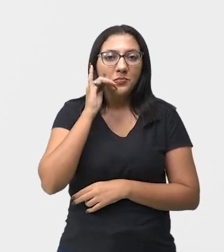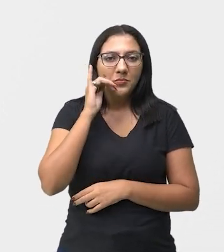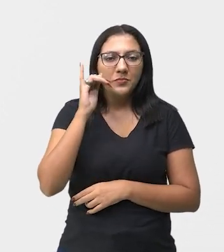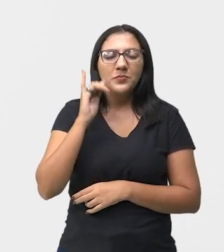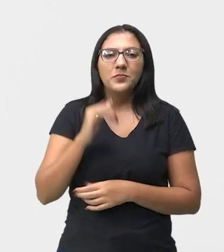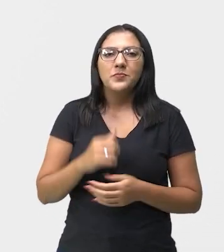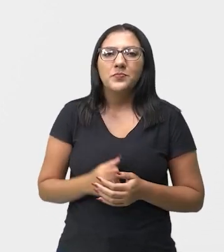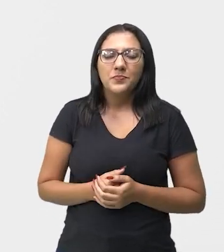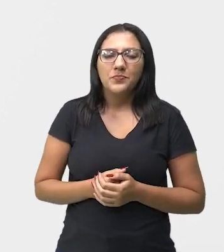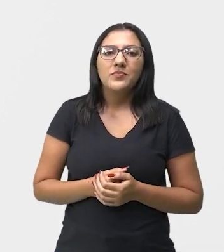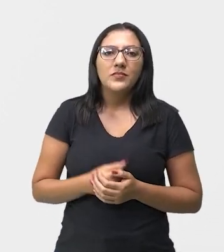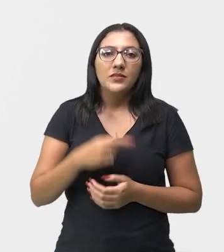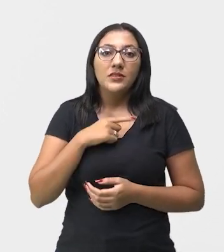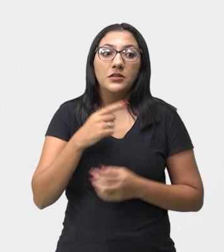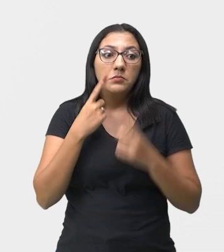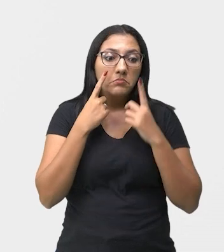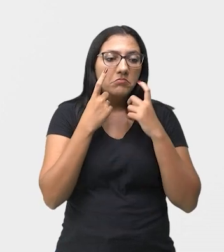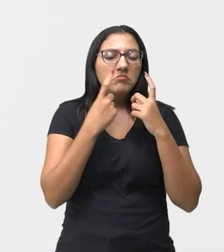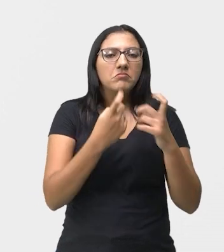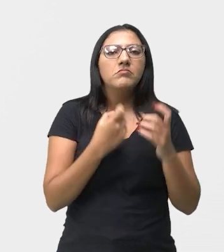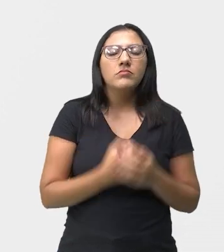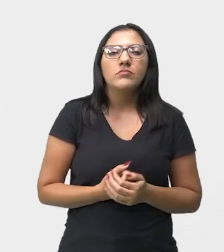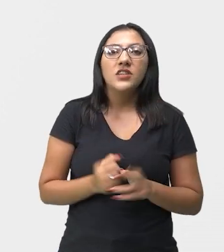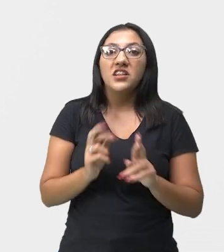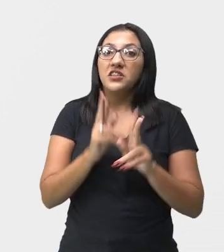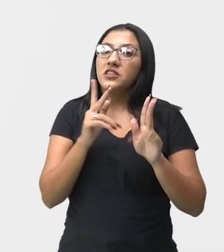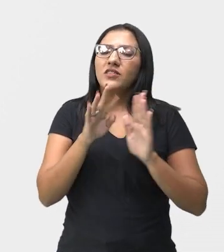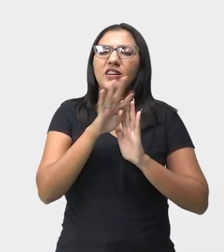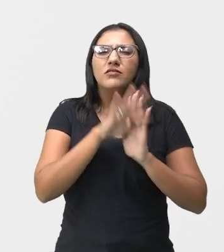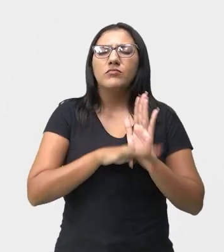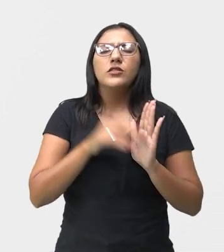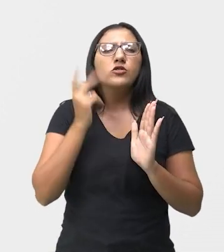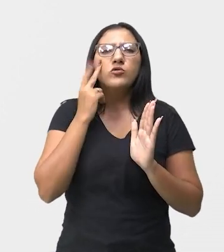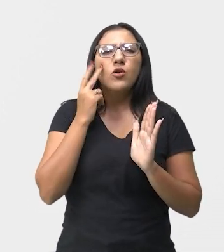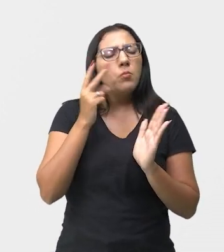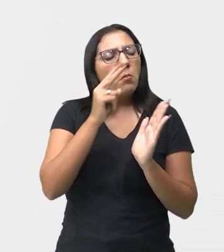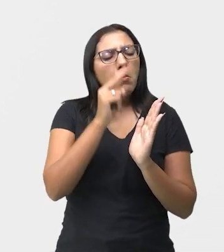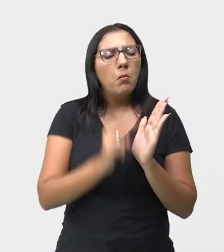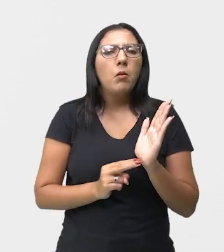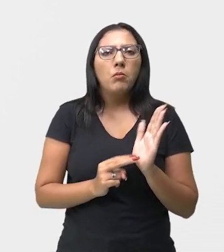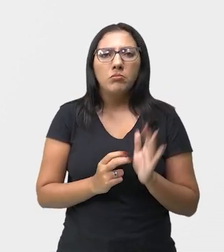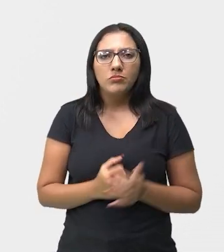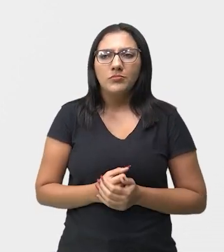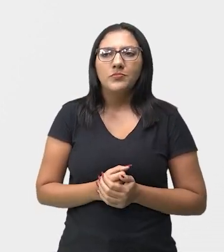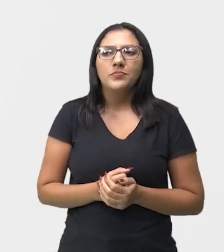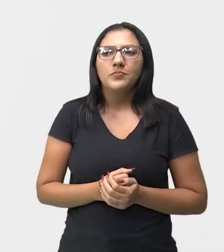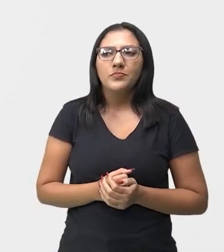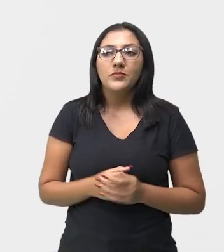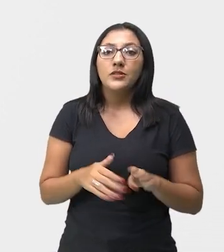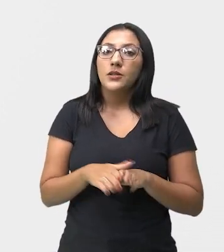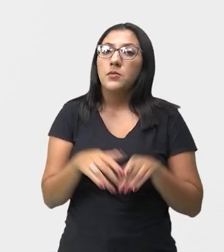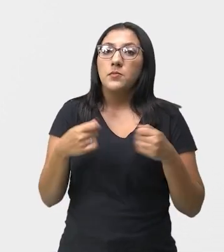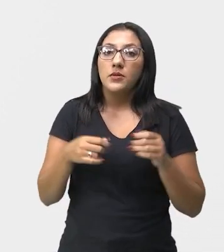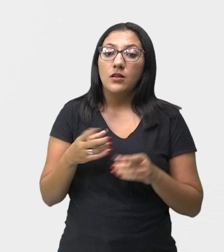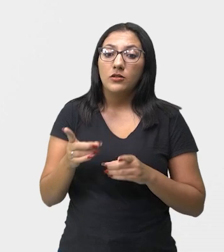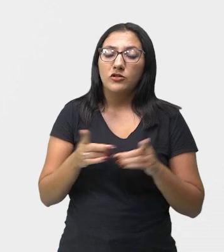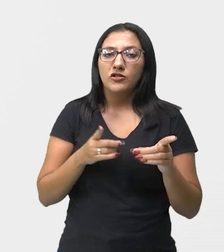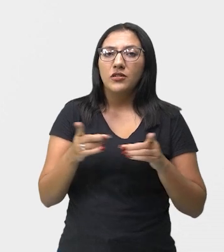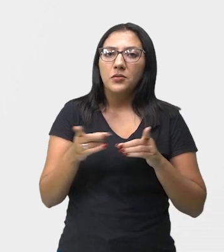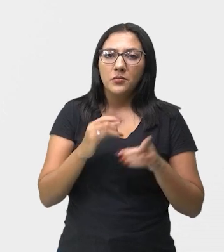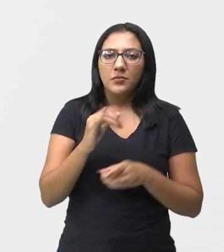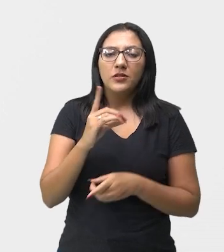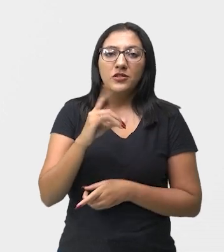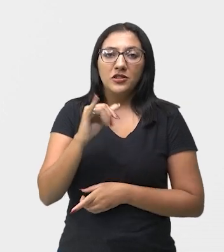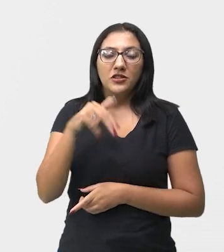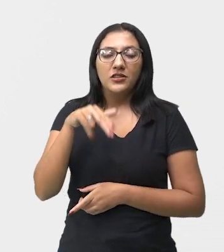dinamismo. O dinamismo é uma das características extremamente importantes para que o infográfico se